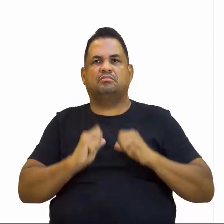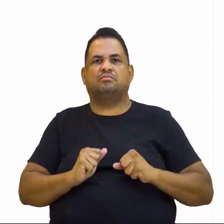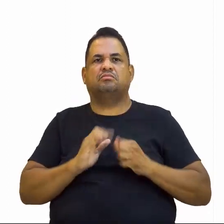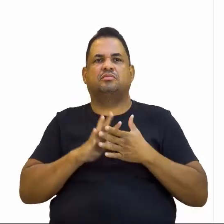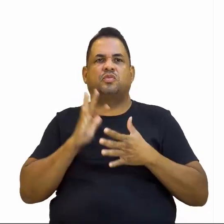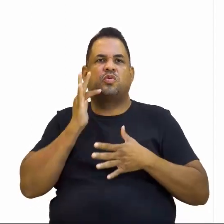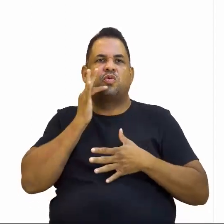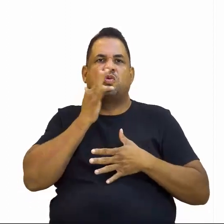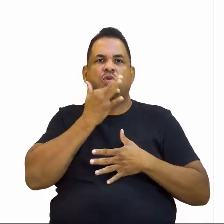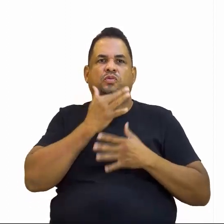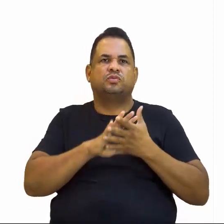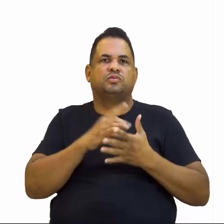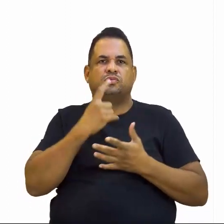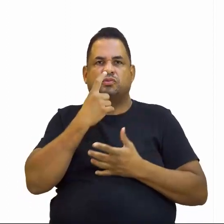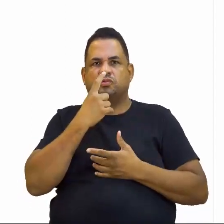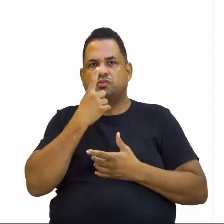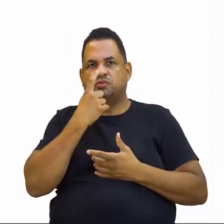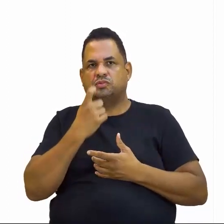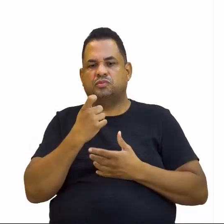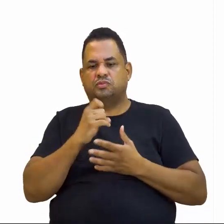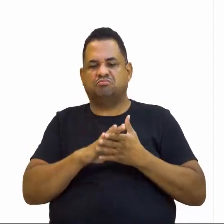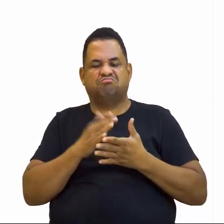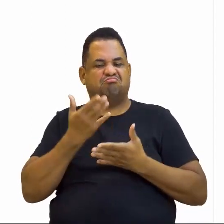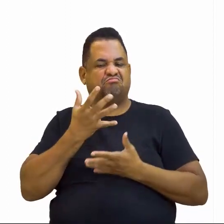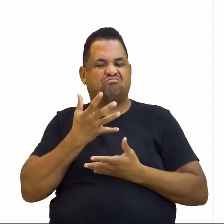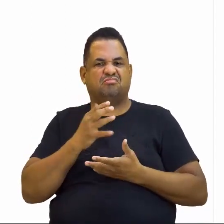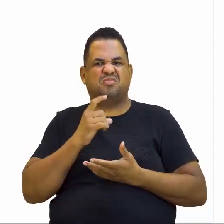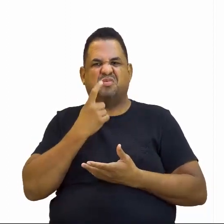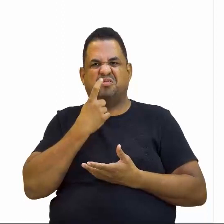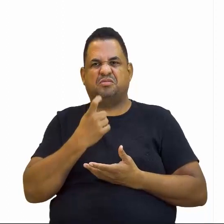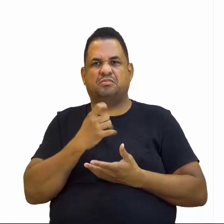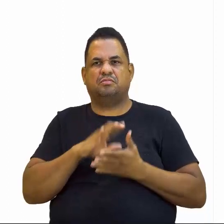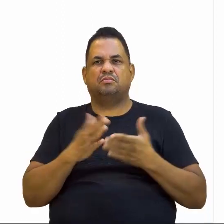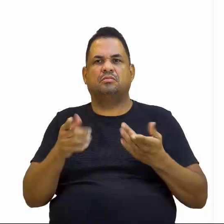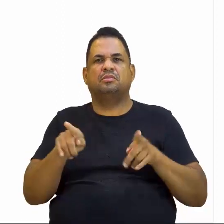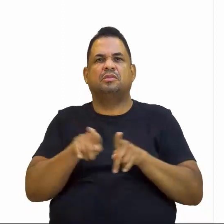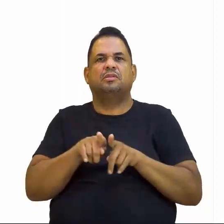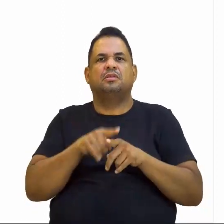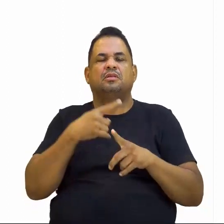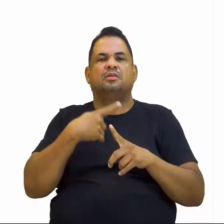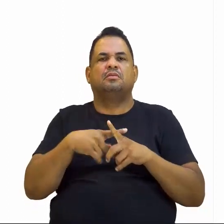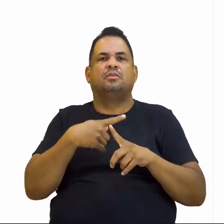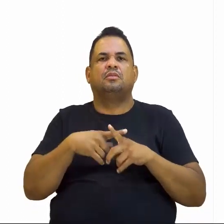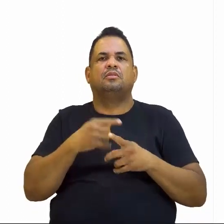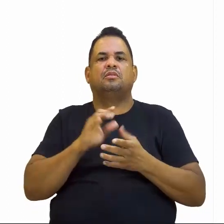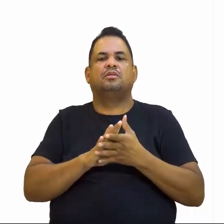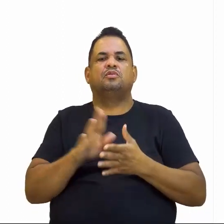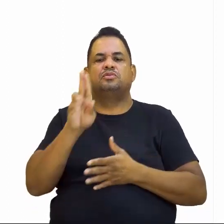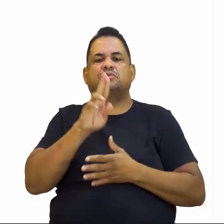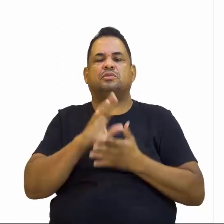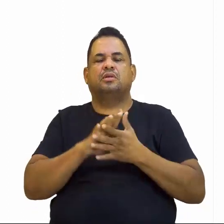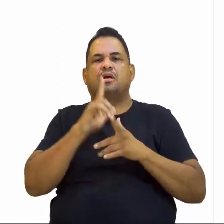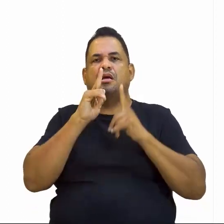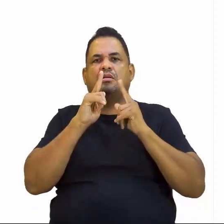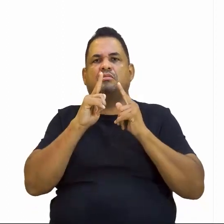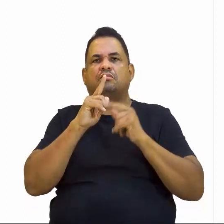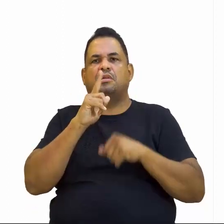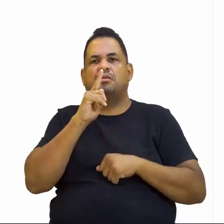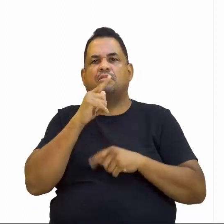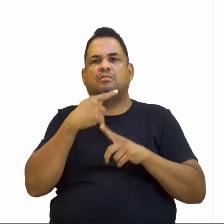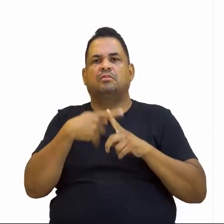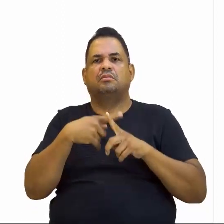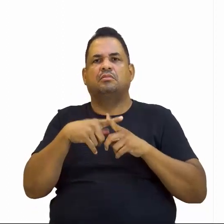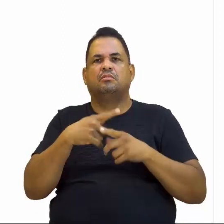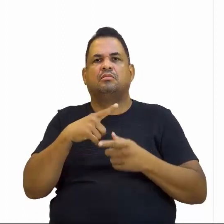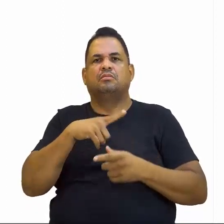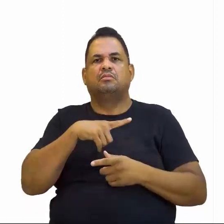eliminador de gostos e odores indesejáveis. Por que ele é utilizado na água, no tratamento de água? Pela